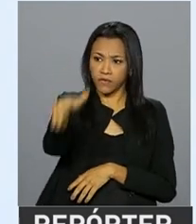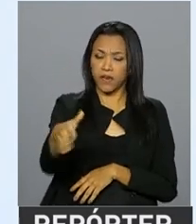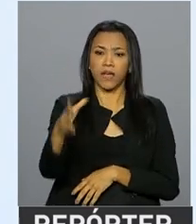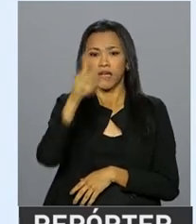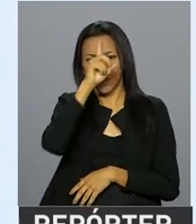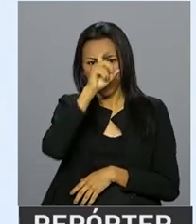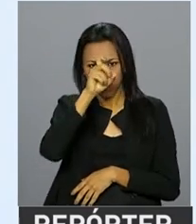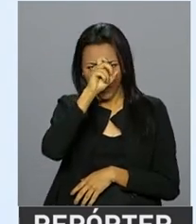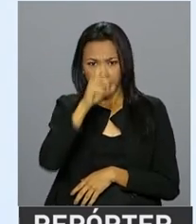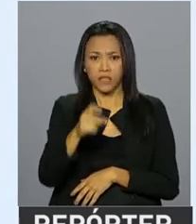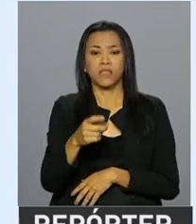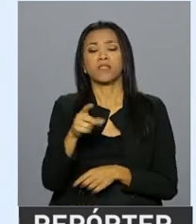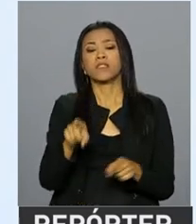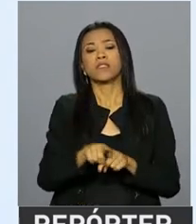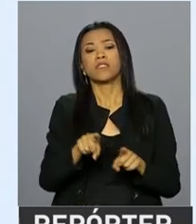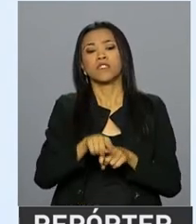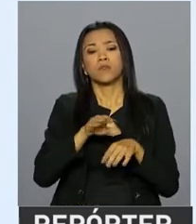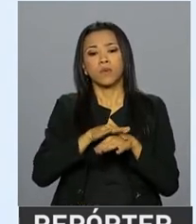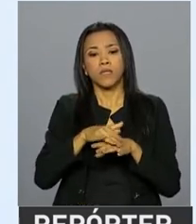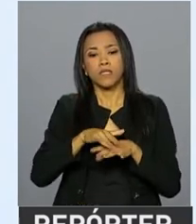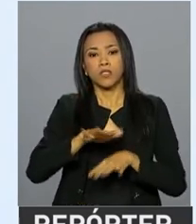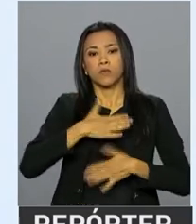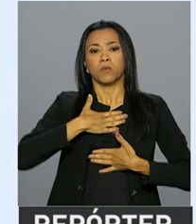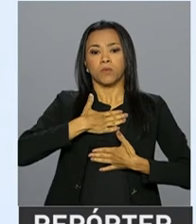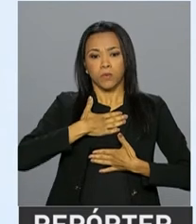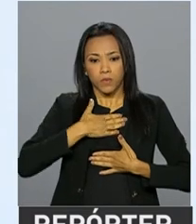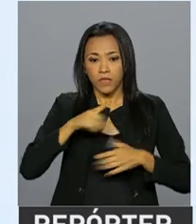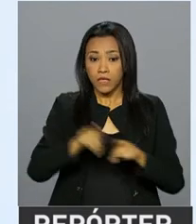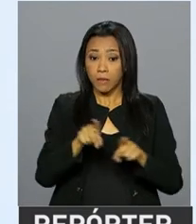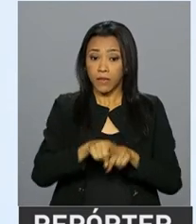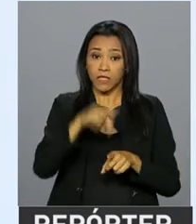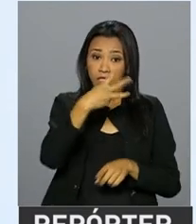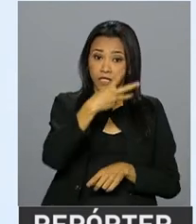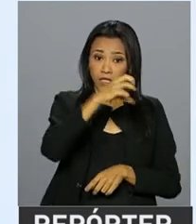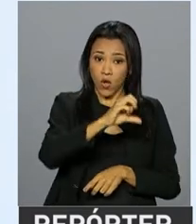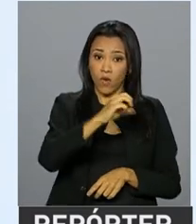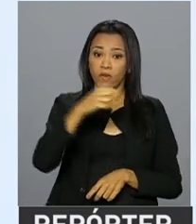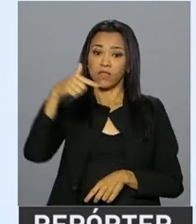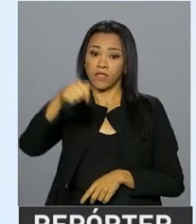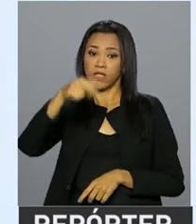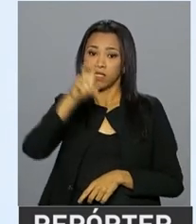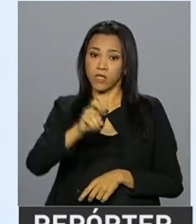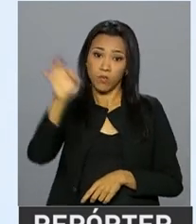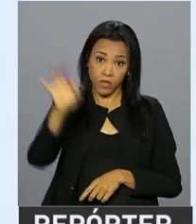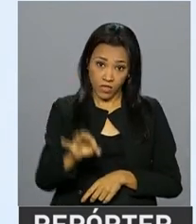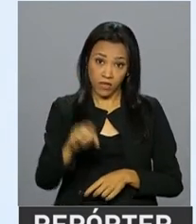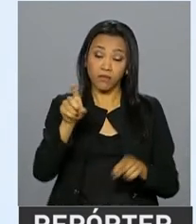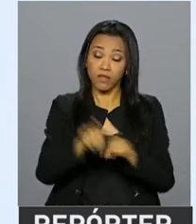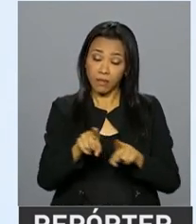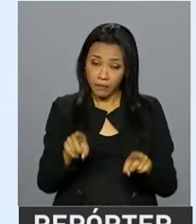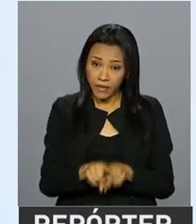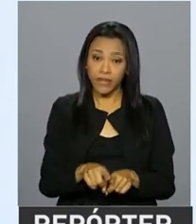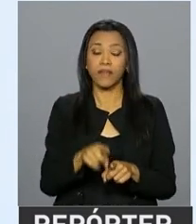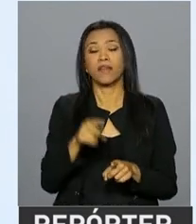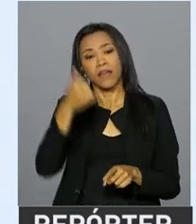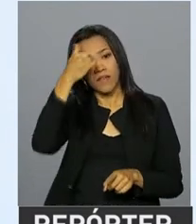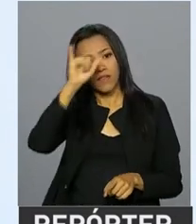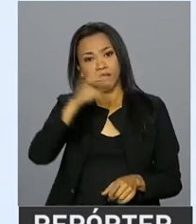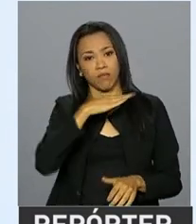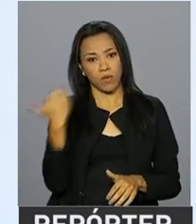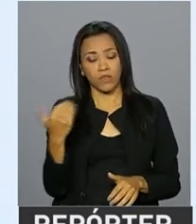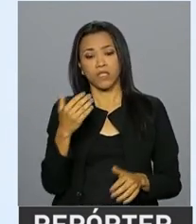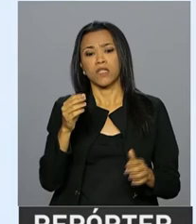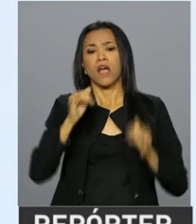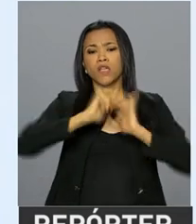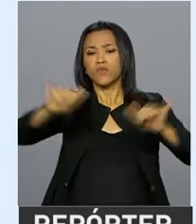pneumonias e de 39 a 75 por cento a mortalidade por complicações da influenza a campanha vai